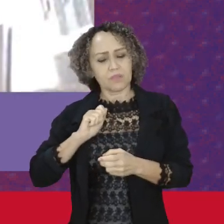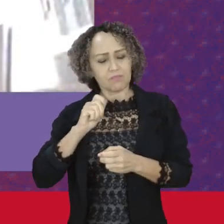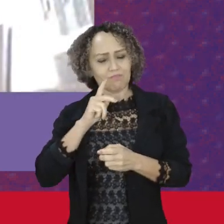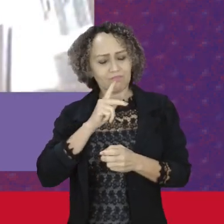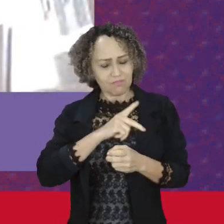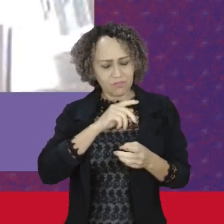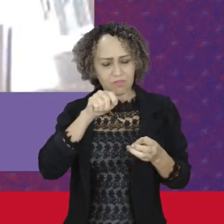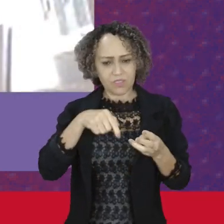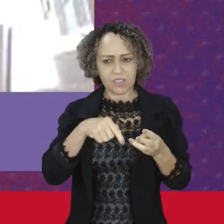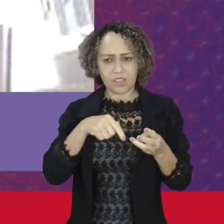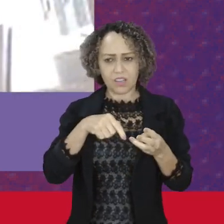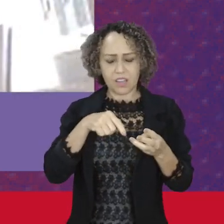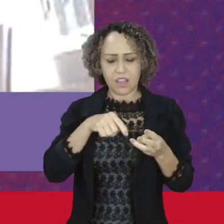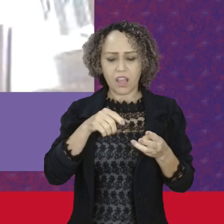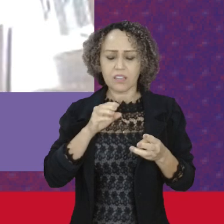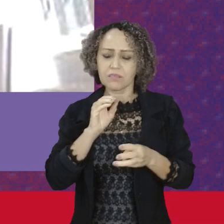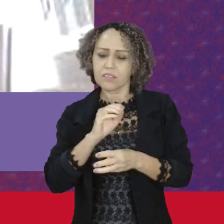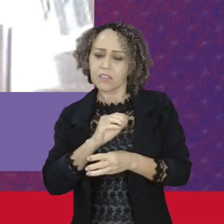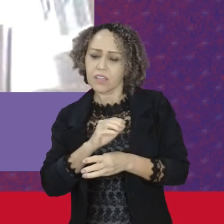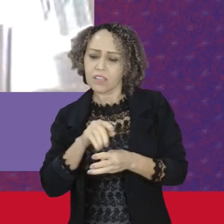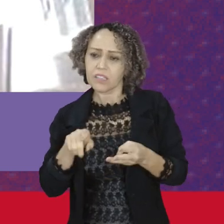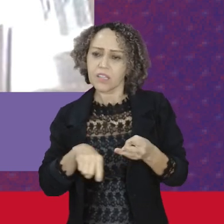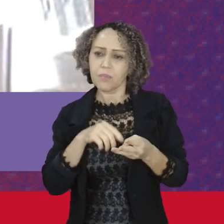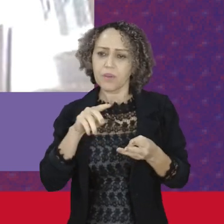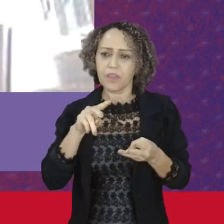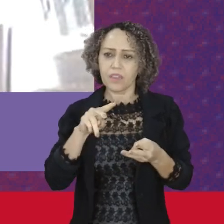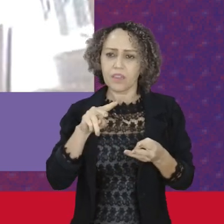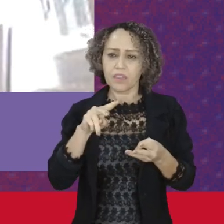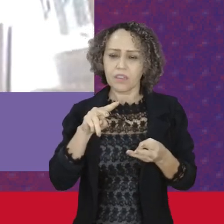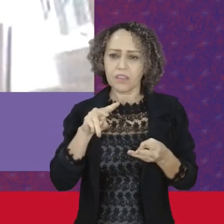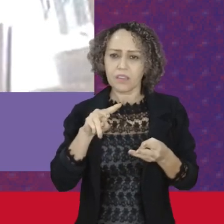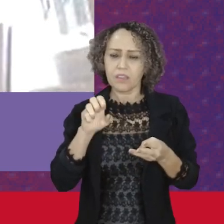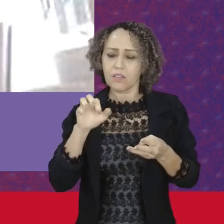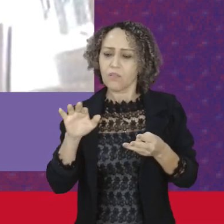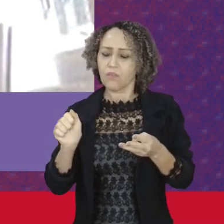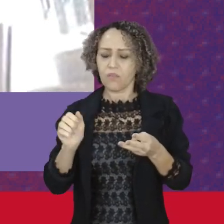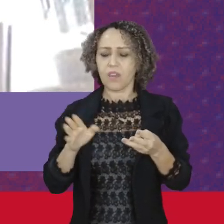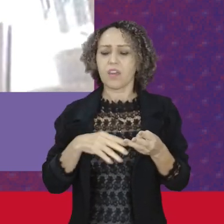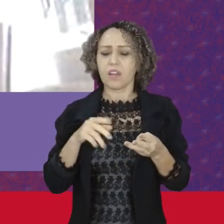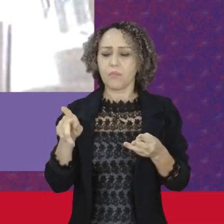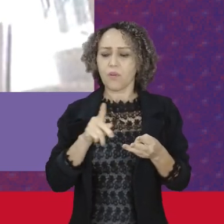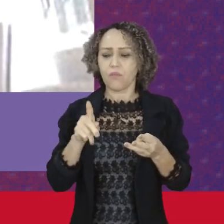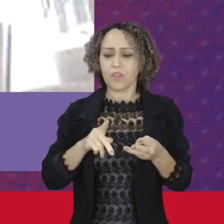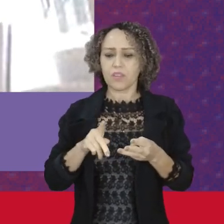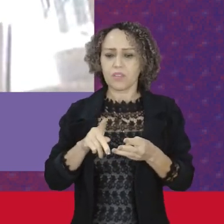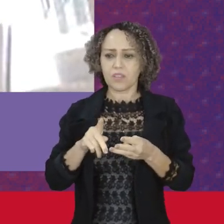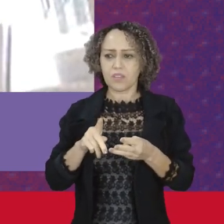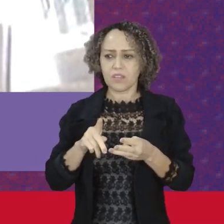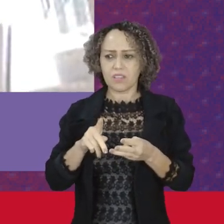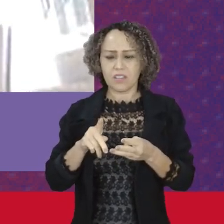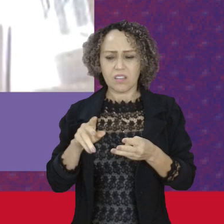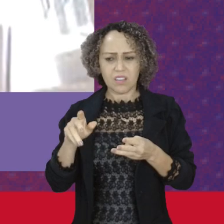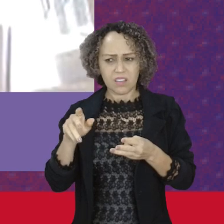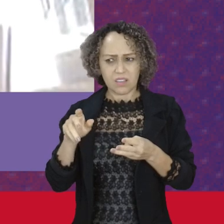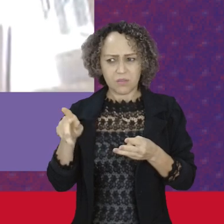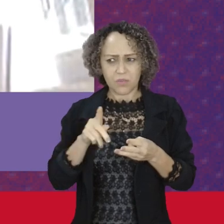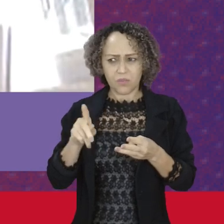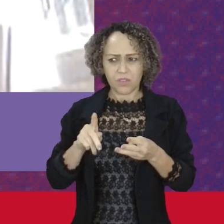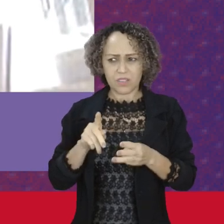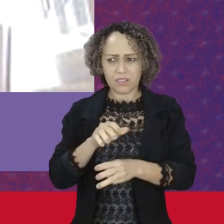e a Vera Soares, professora de Física. De Física? Tá certo, Vera?